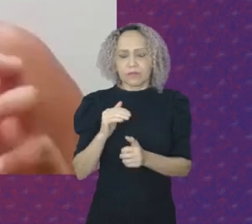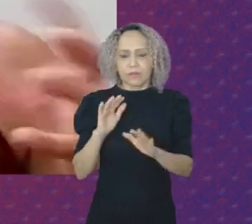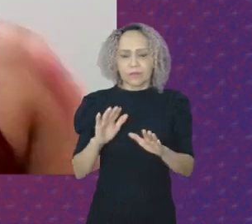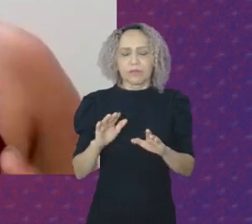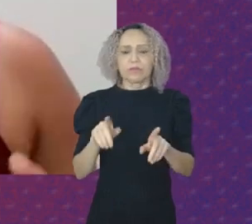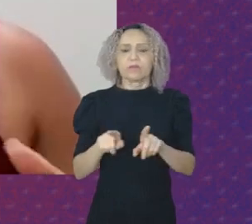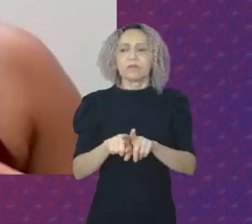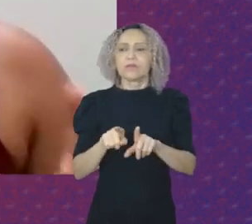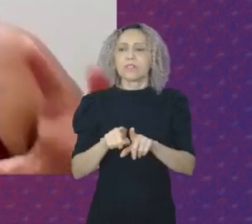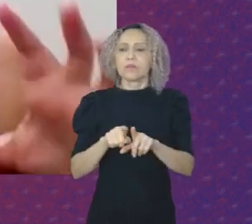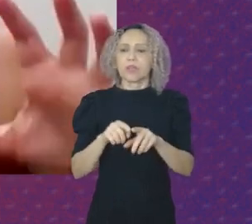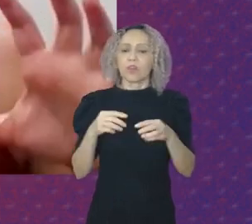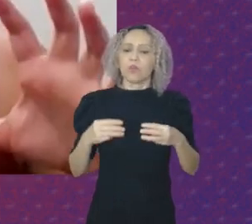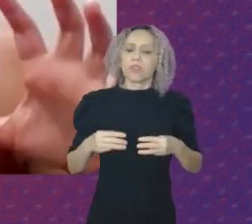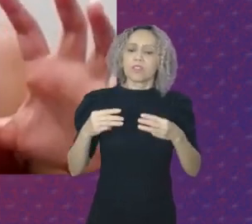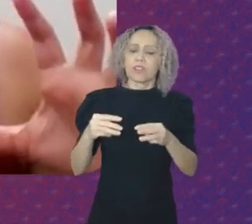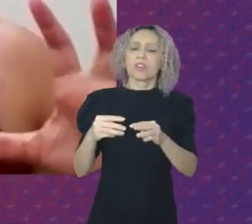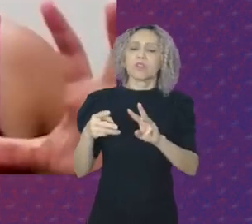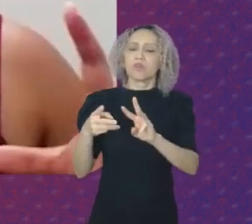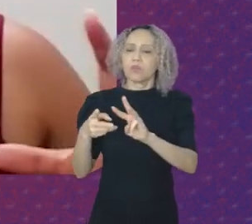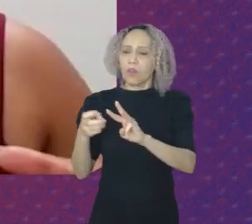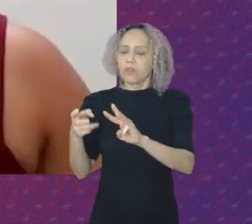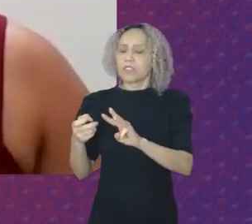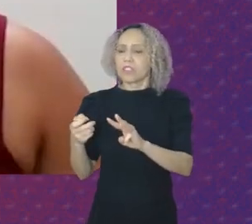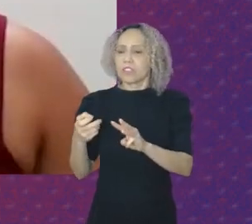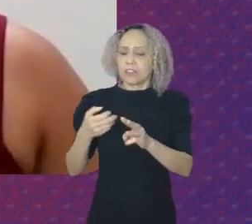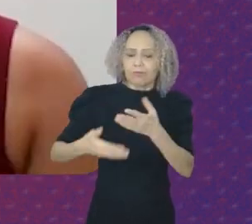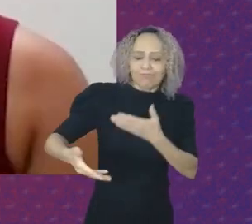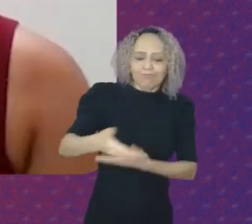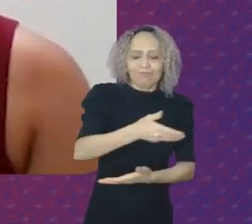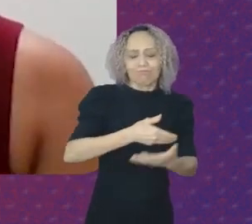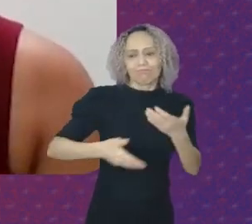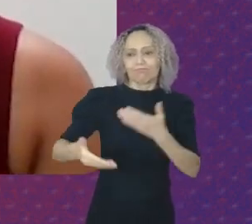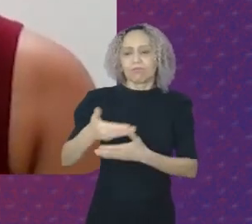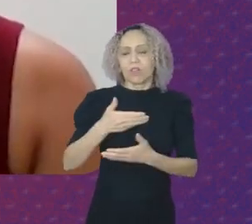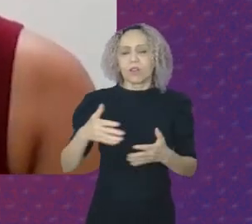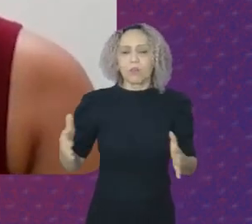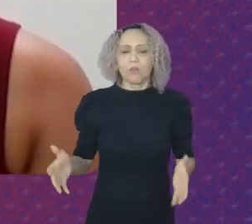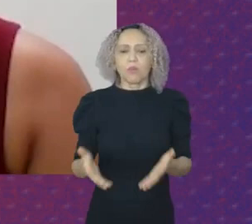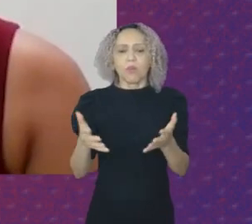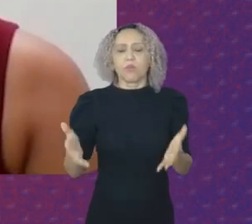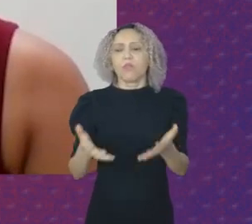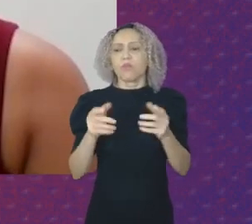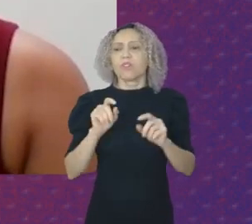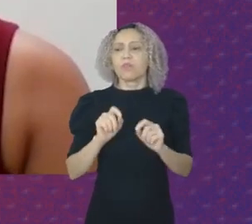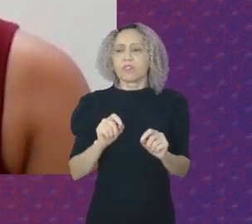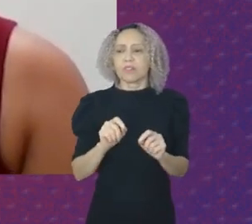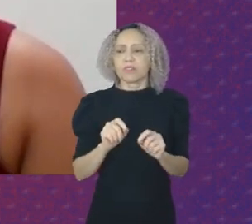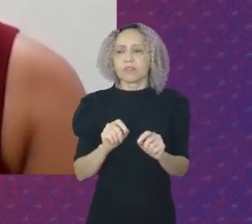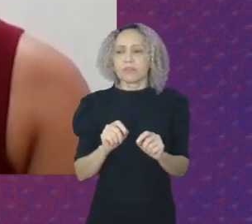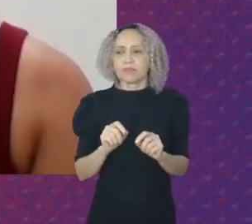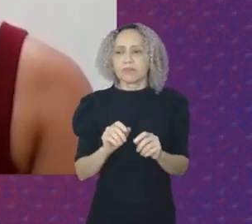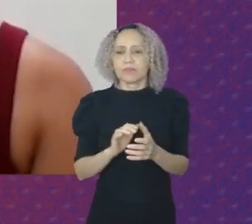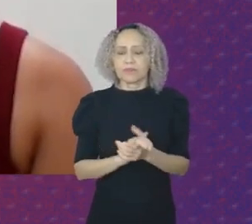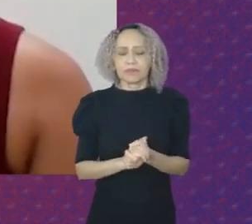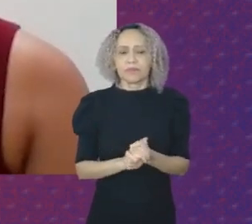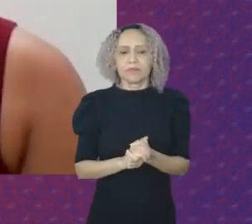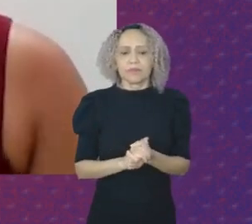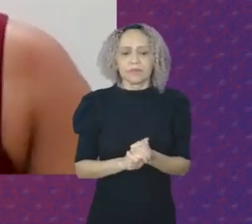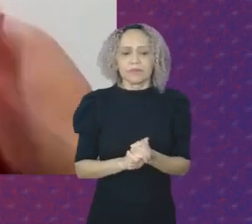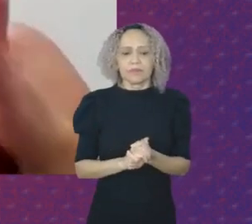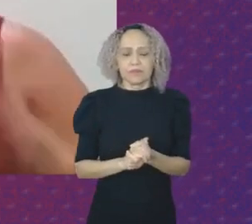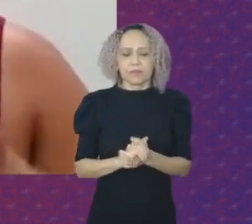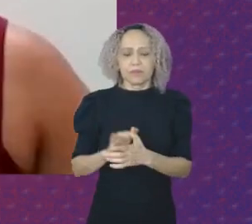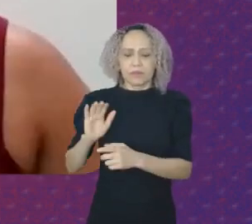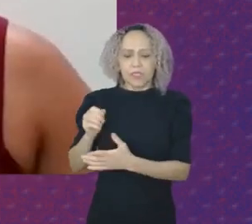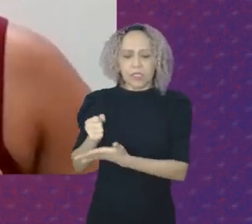Social e Ministério dos Povos Indígenas, para promover essas políticas que vão até esses territórios,